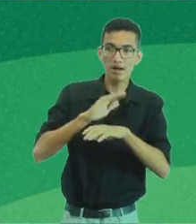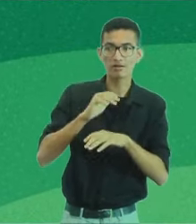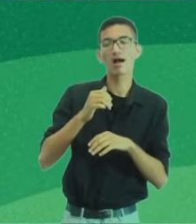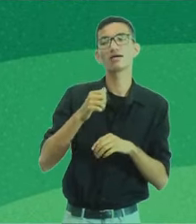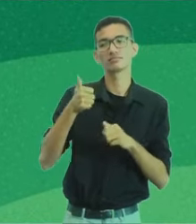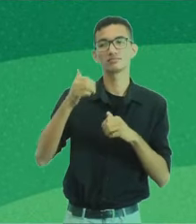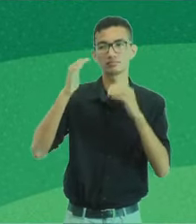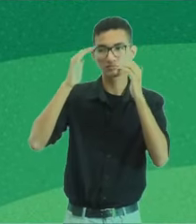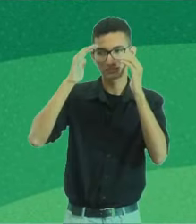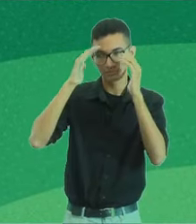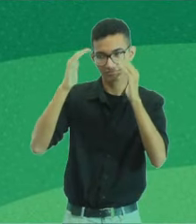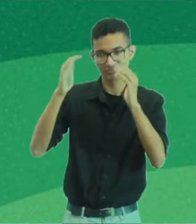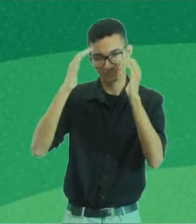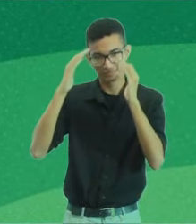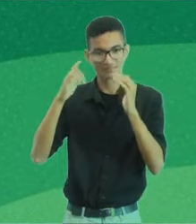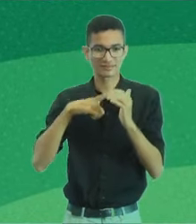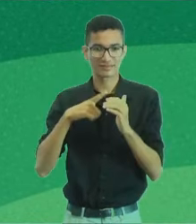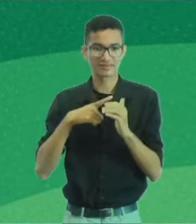mas